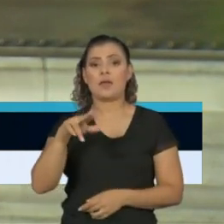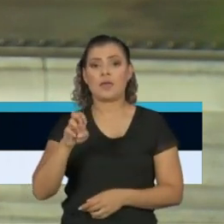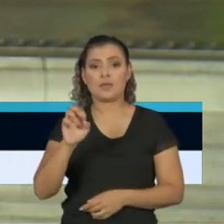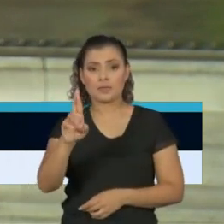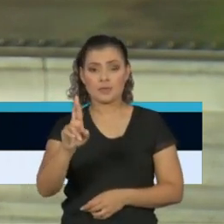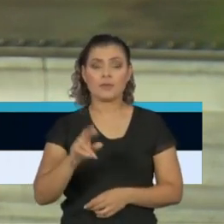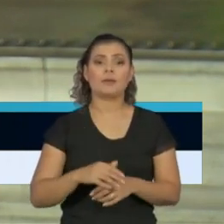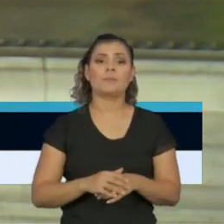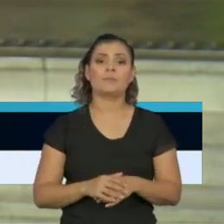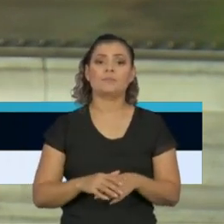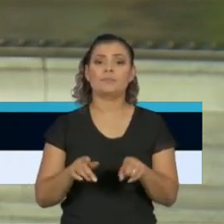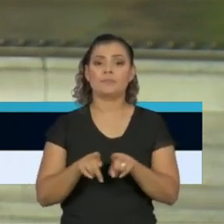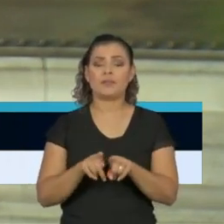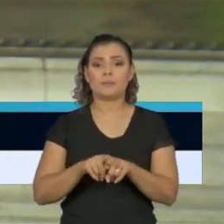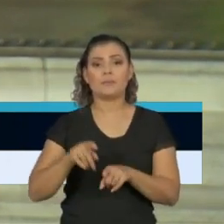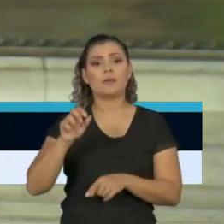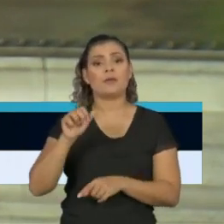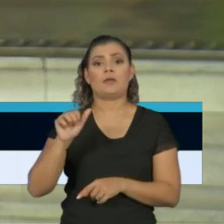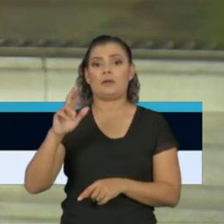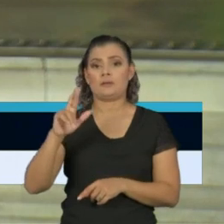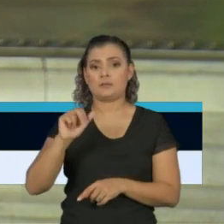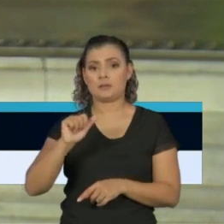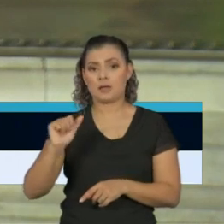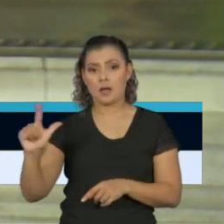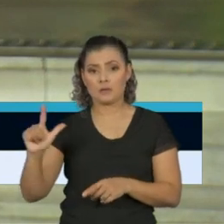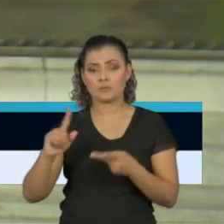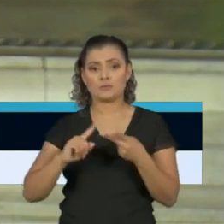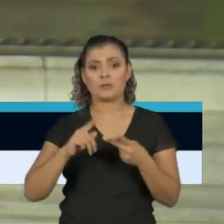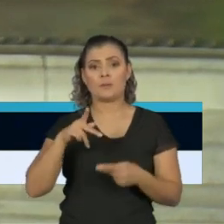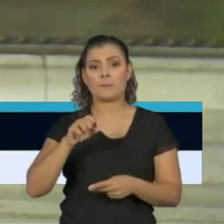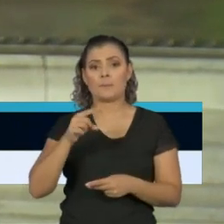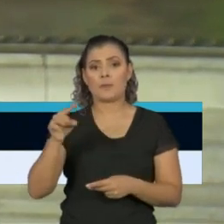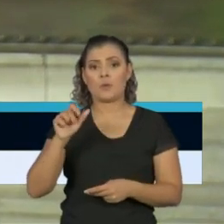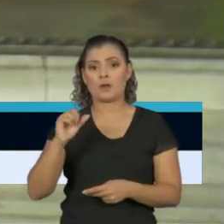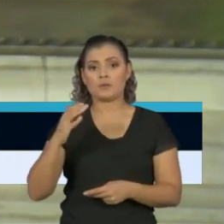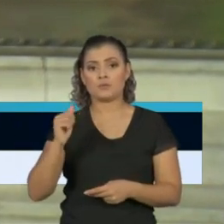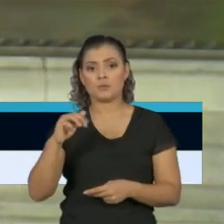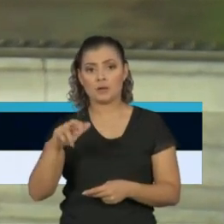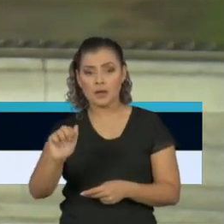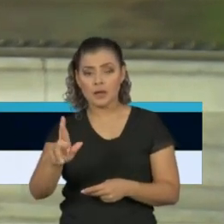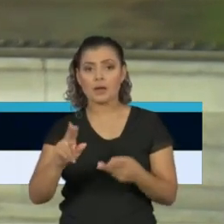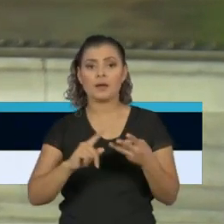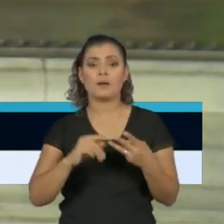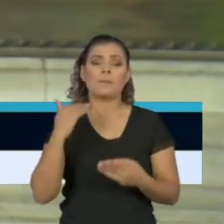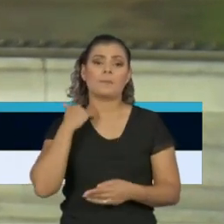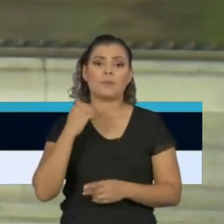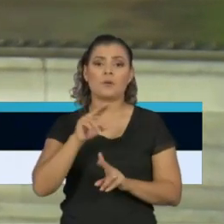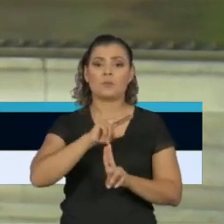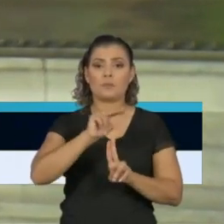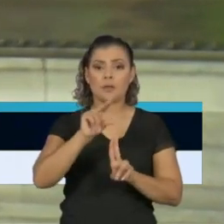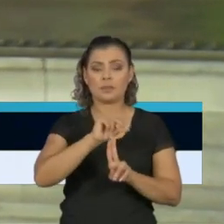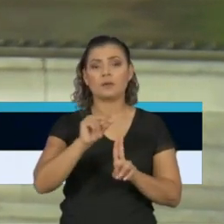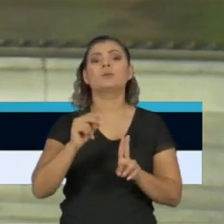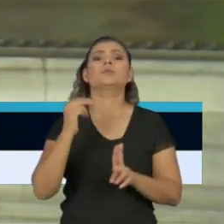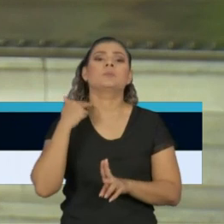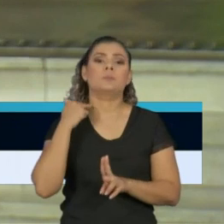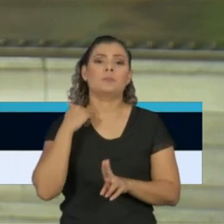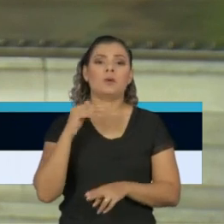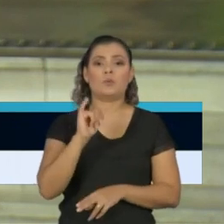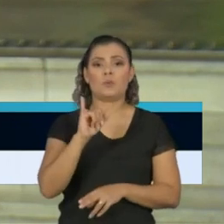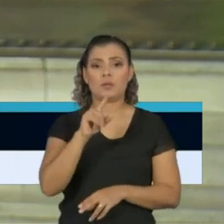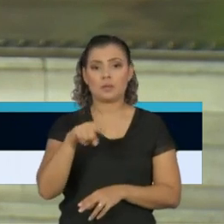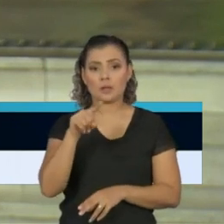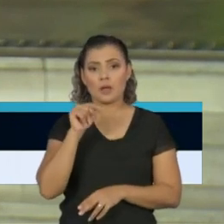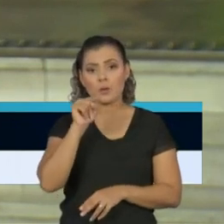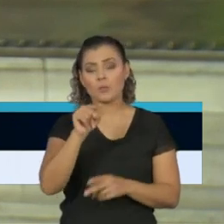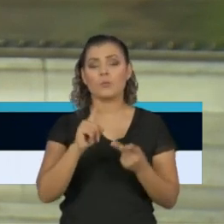a Pricewaterhouse, além do Pão de Açúcar, do Banco Itaú, Banco Santander, Bradesco,